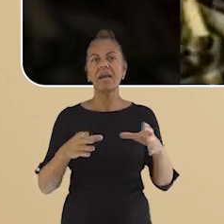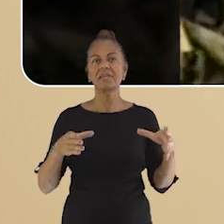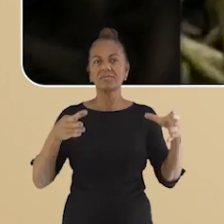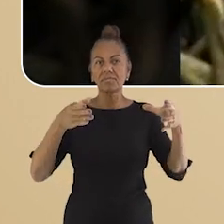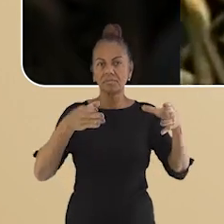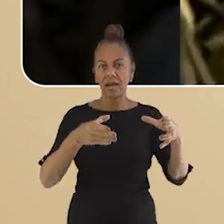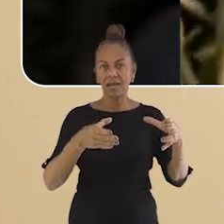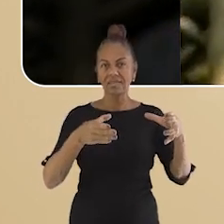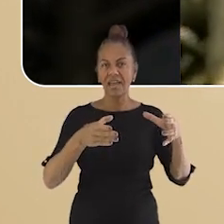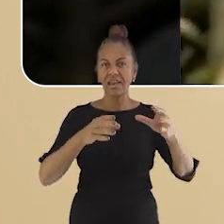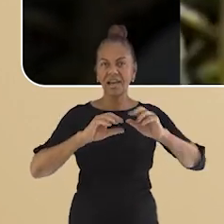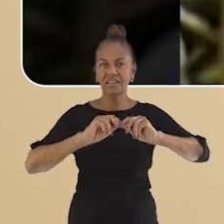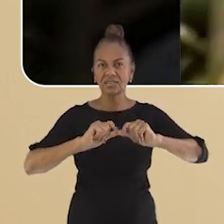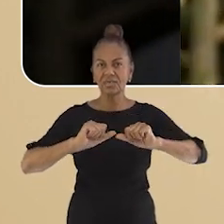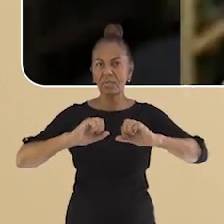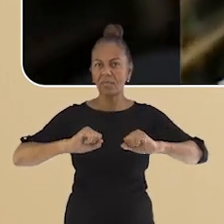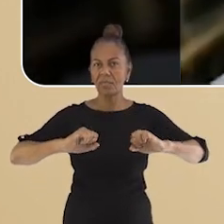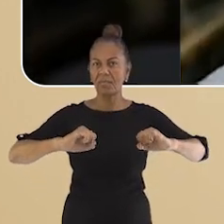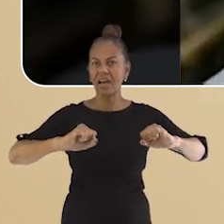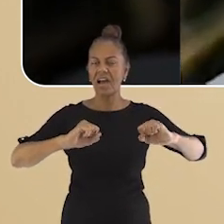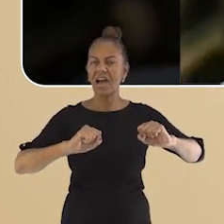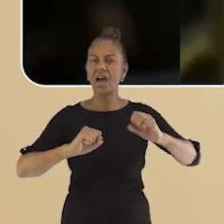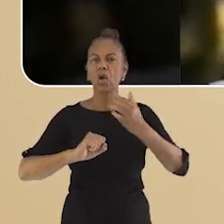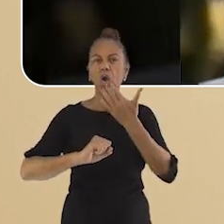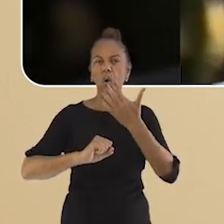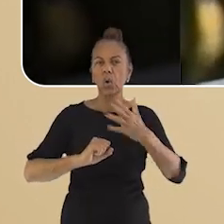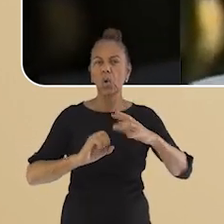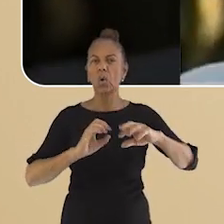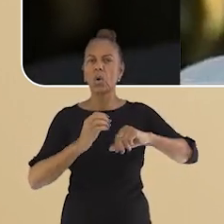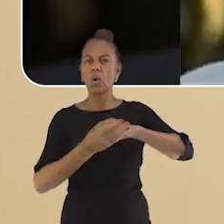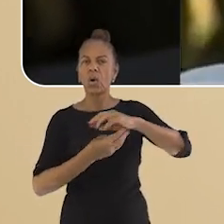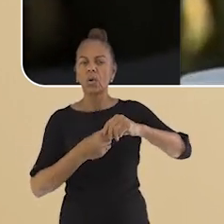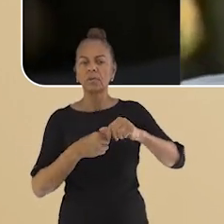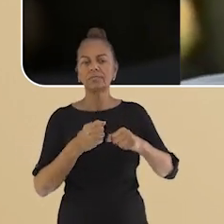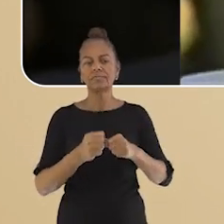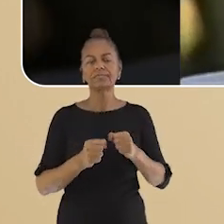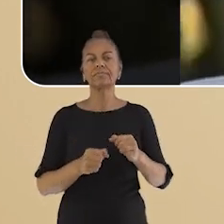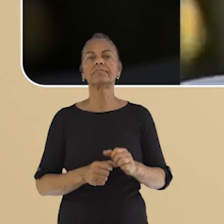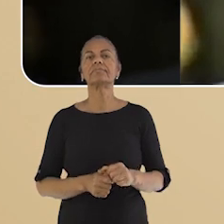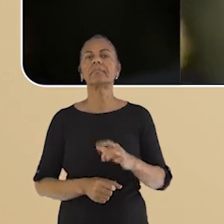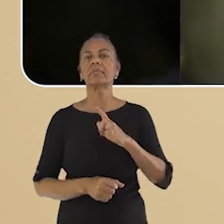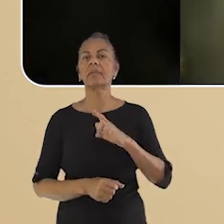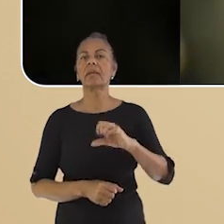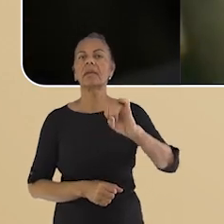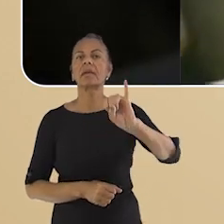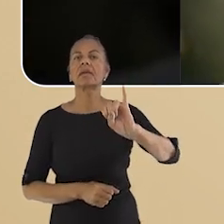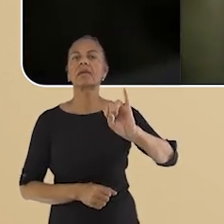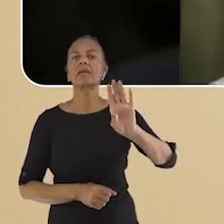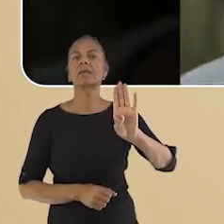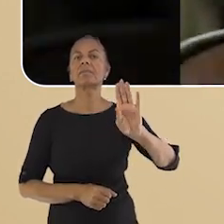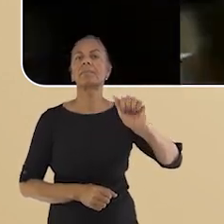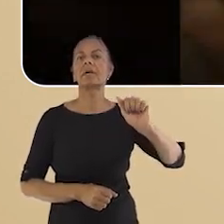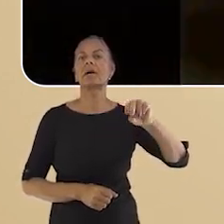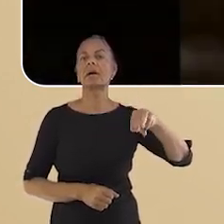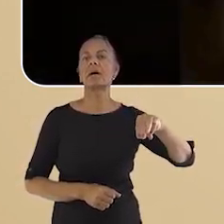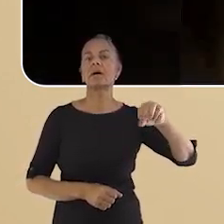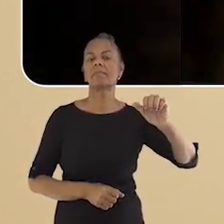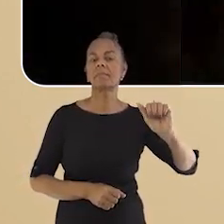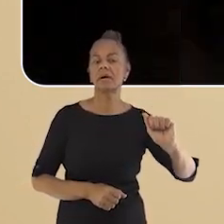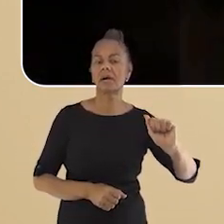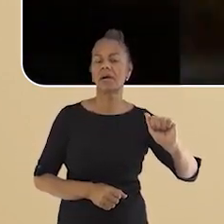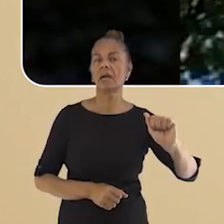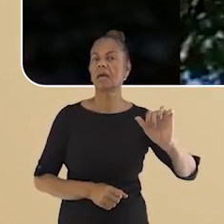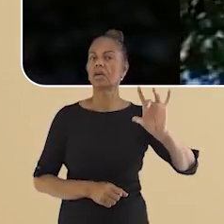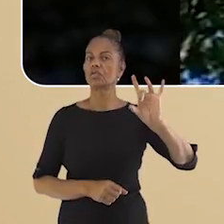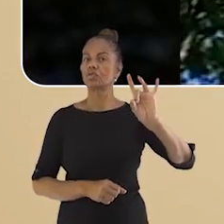casca não prejudica a árvore? Ela prejudica, né? Ela prejudica. Agora, como o IBAMA tem nos informado, nós trabalhamos na direção do IBAMA, então não